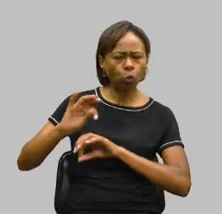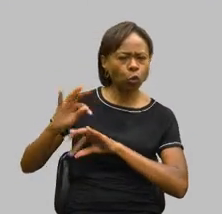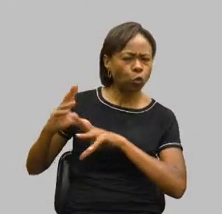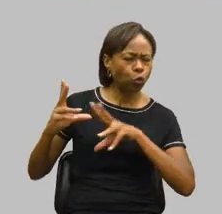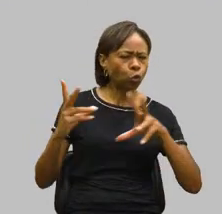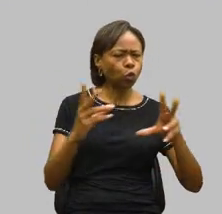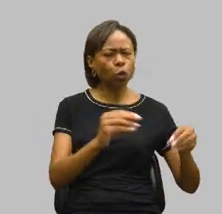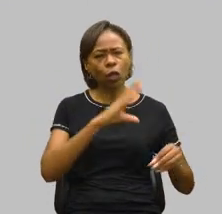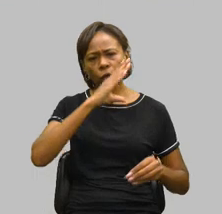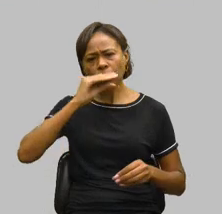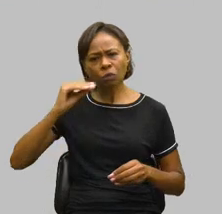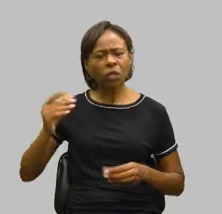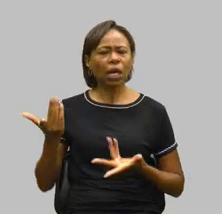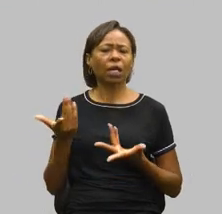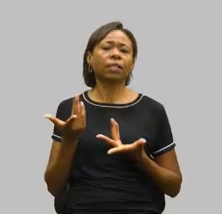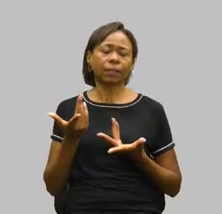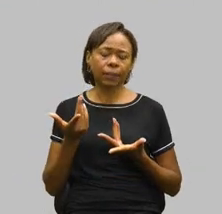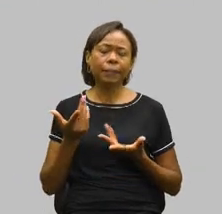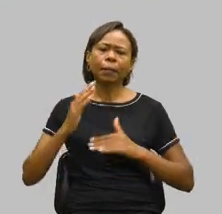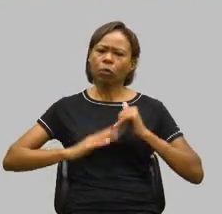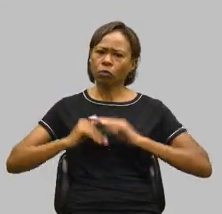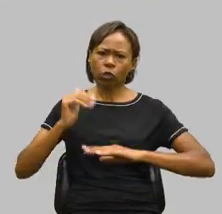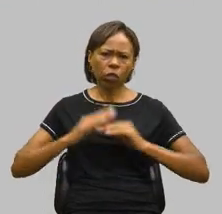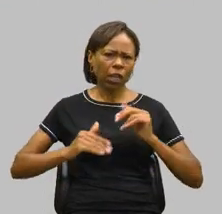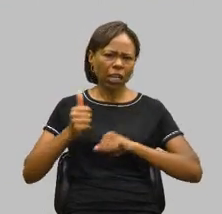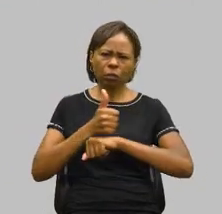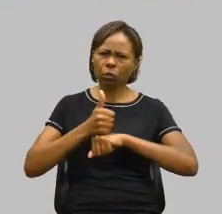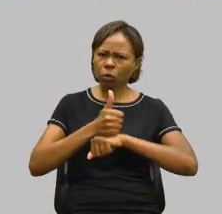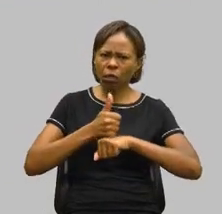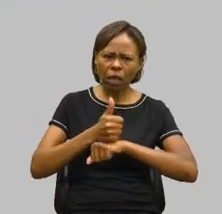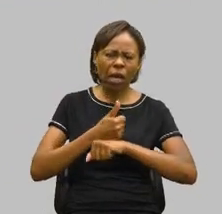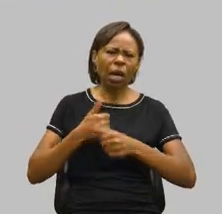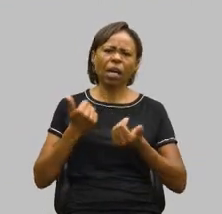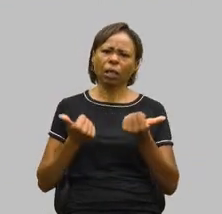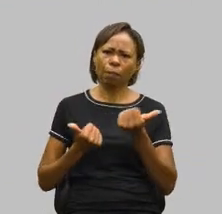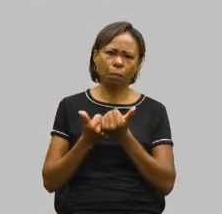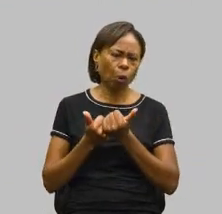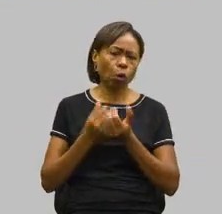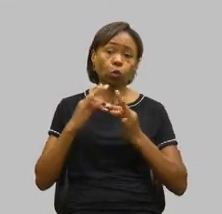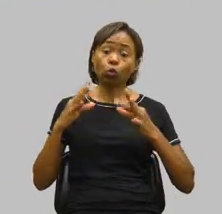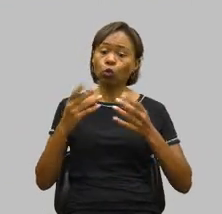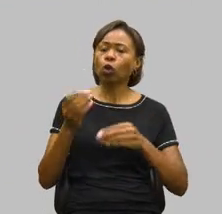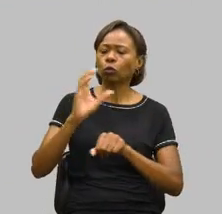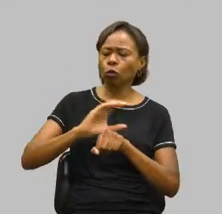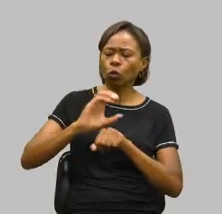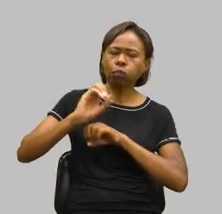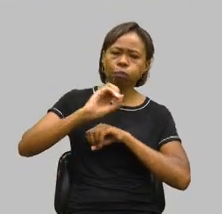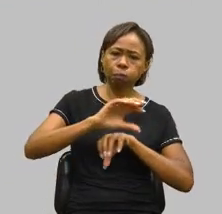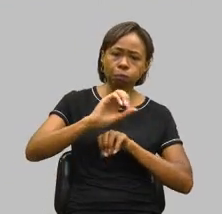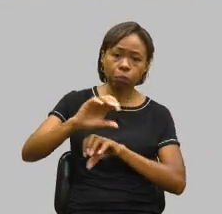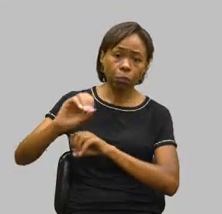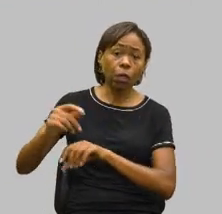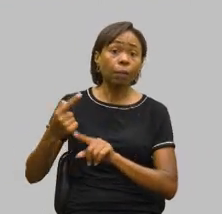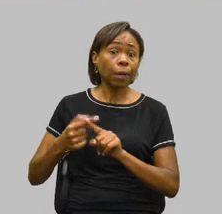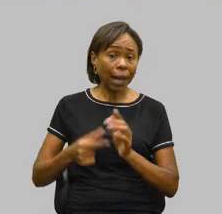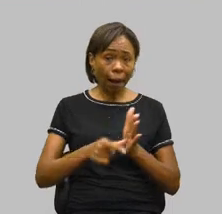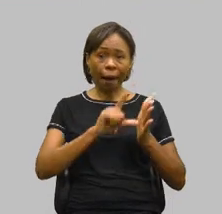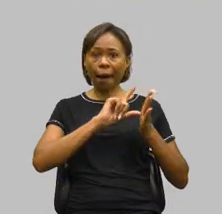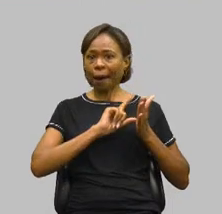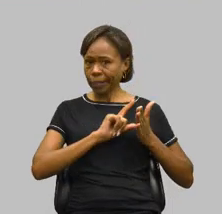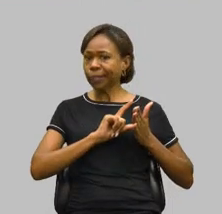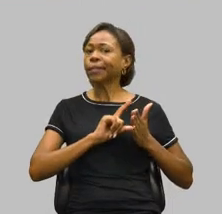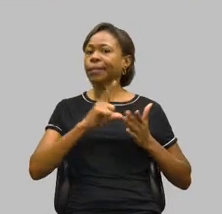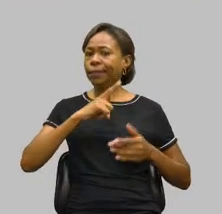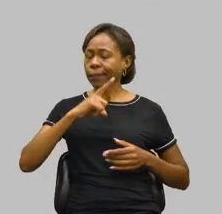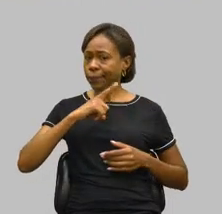psicólogo aos conselheiros e todos os profissionais de apoio com a lei da escuta assistida porque antes a gente tinha um grande abuso né Porque